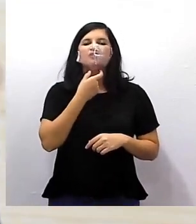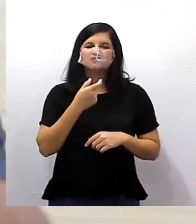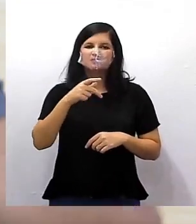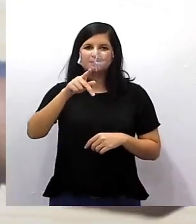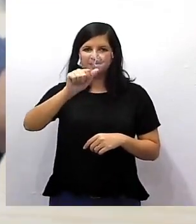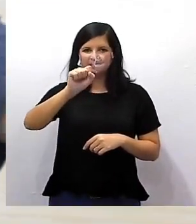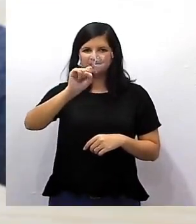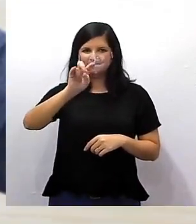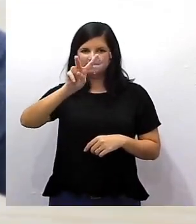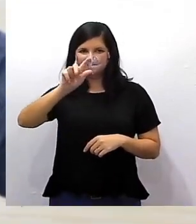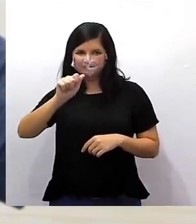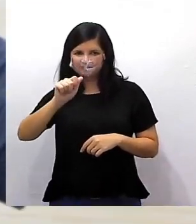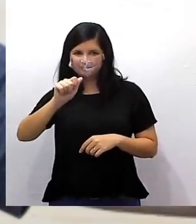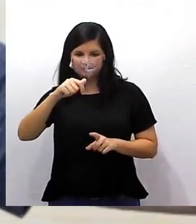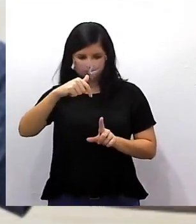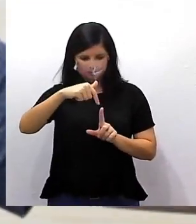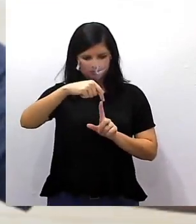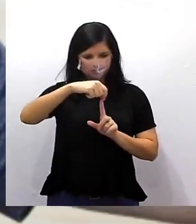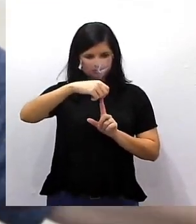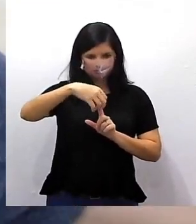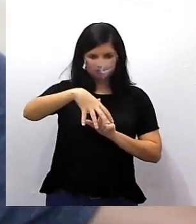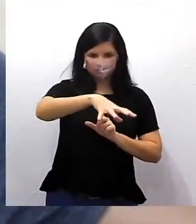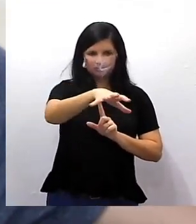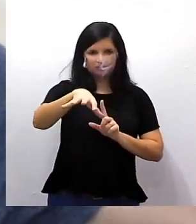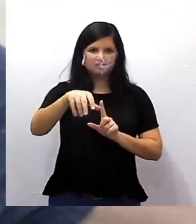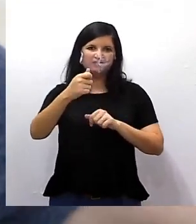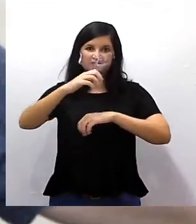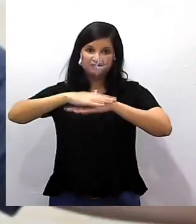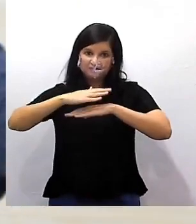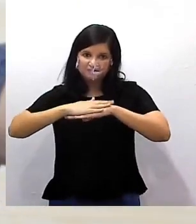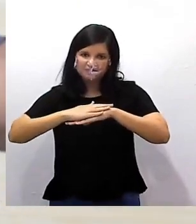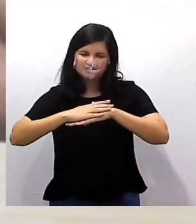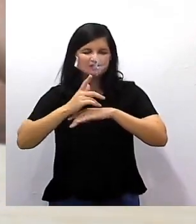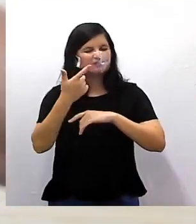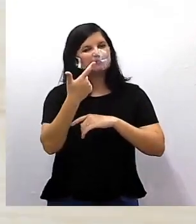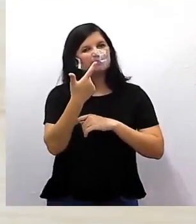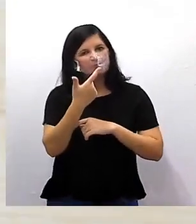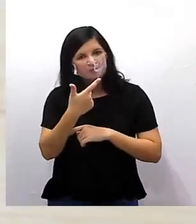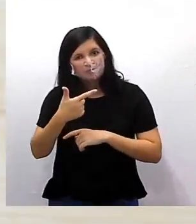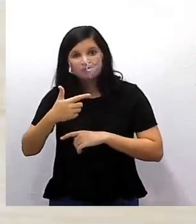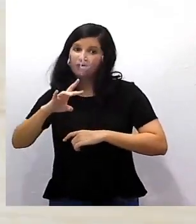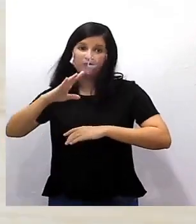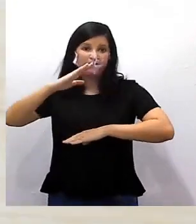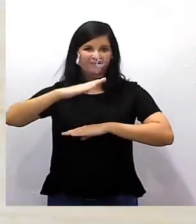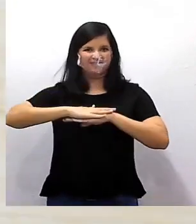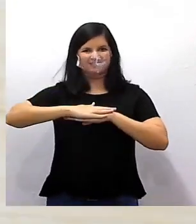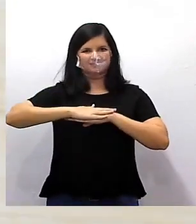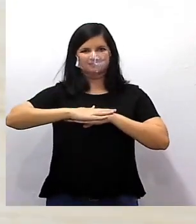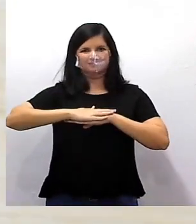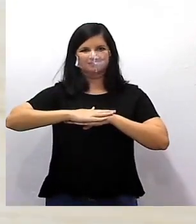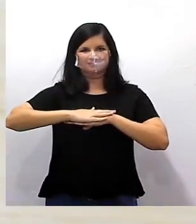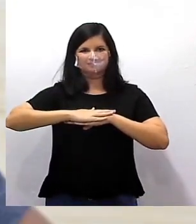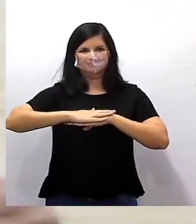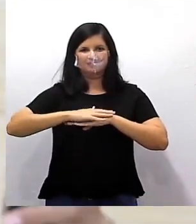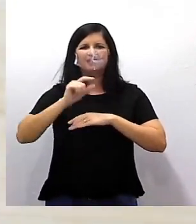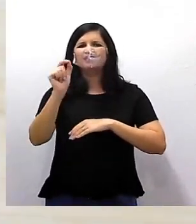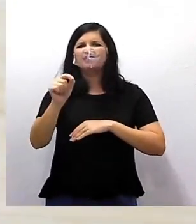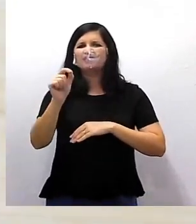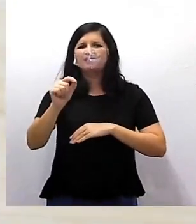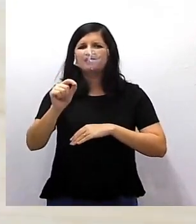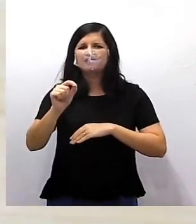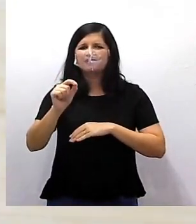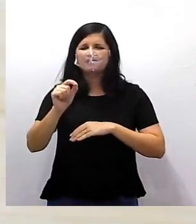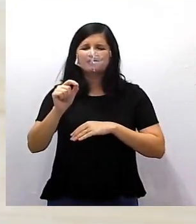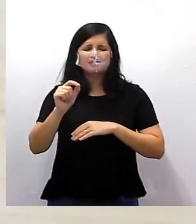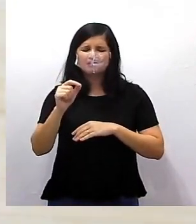ela tira a ênfase de quem realizou, do sujeito, tá? E ela vai dar ênfase na ação que foi realizada. Quem fez a ação pouco